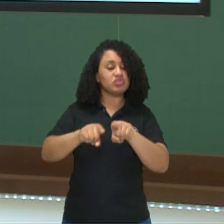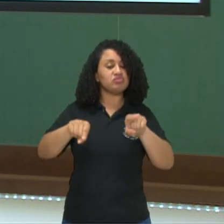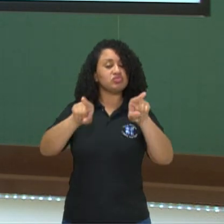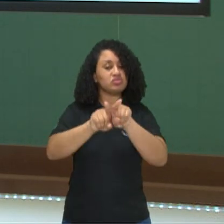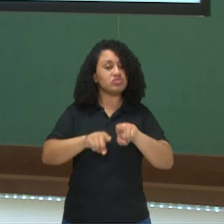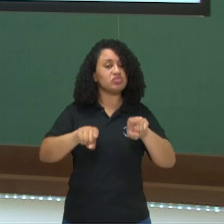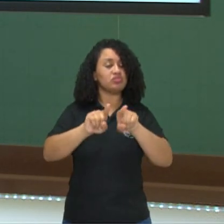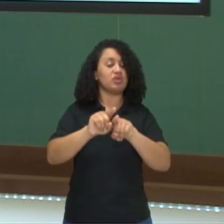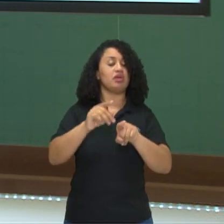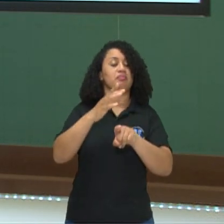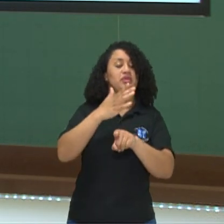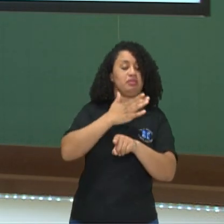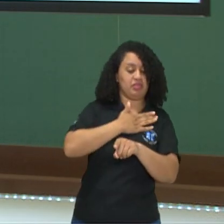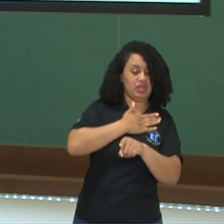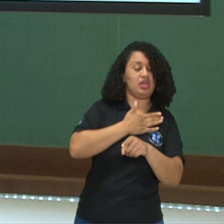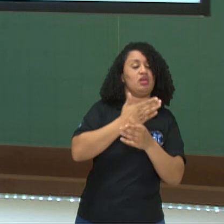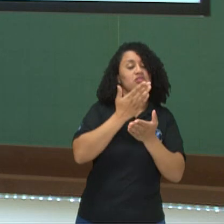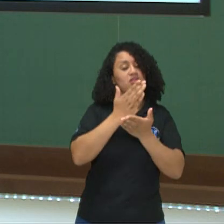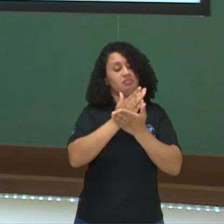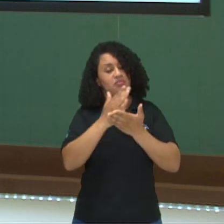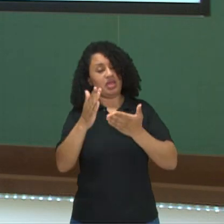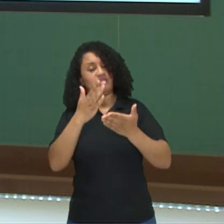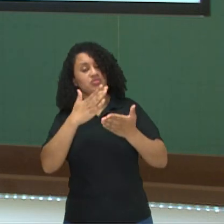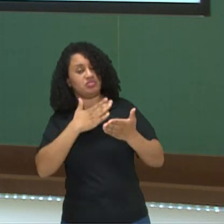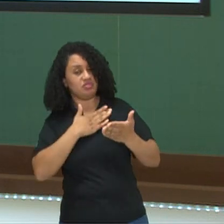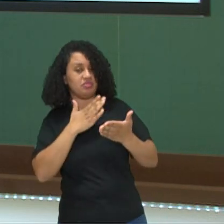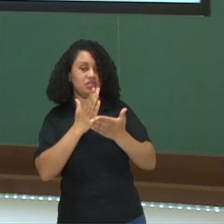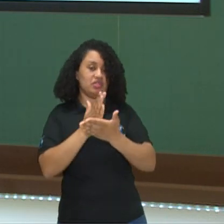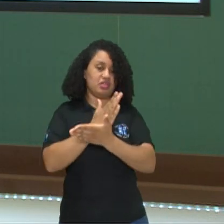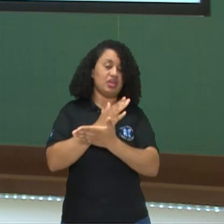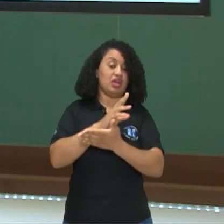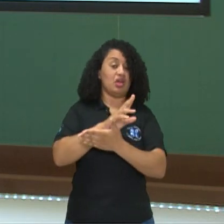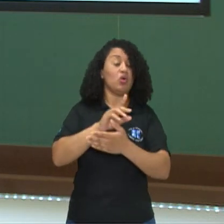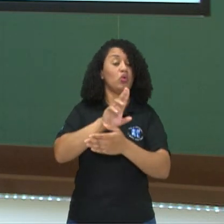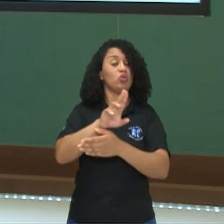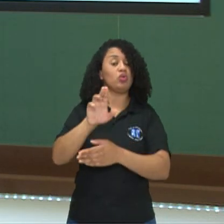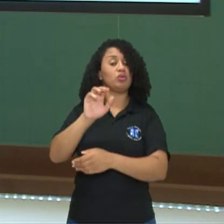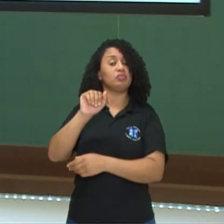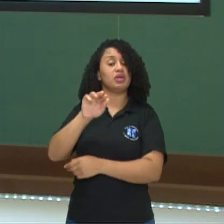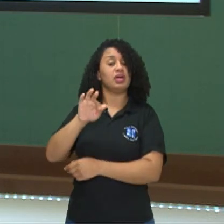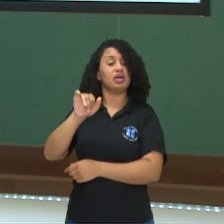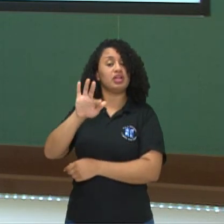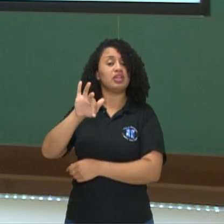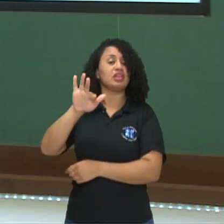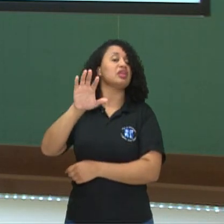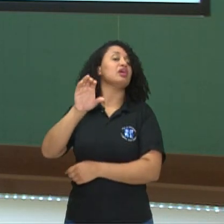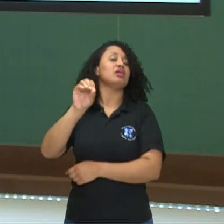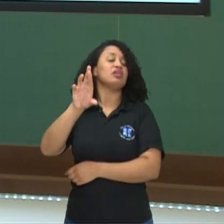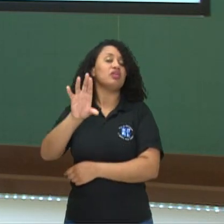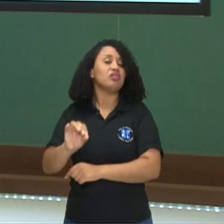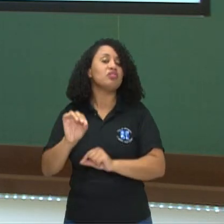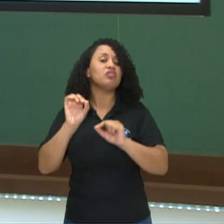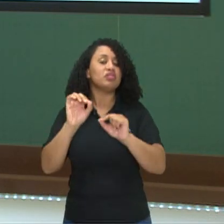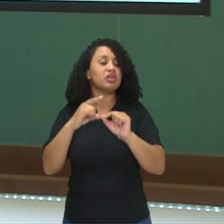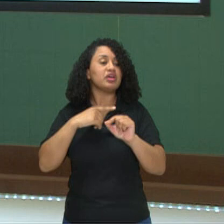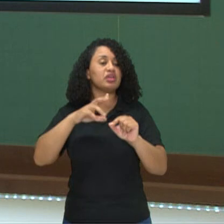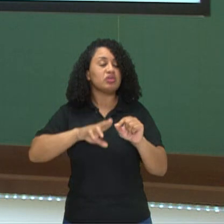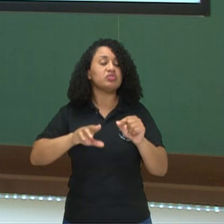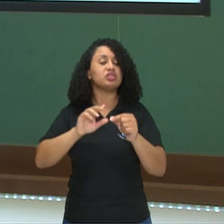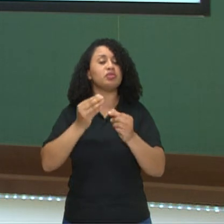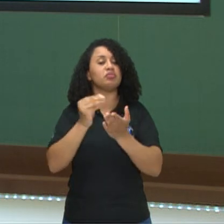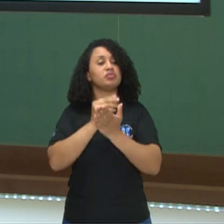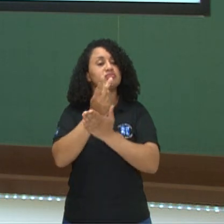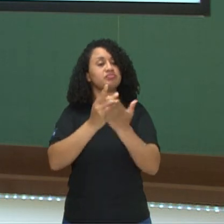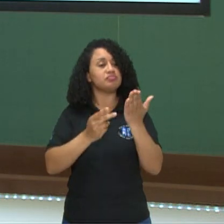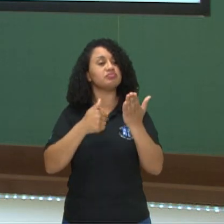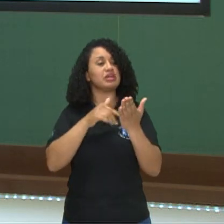mim, durante o poema, ele usa um recurso chamado anáfora para deixar o seu texto, o seu poema mais